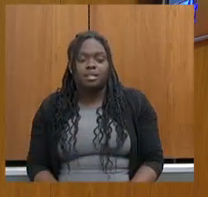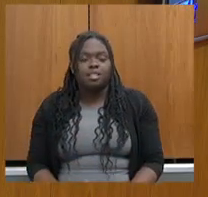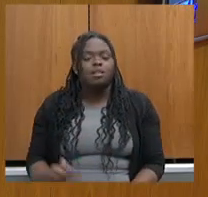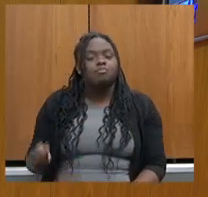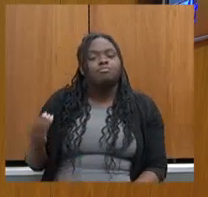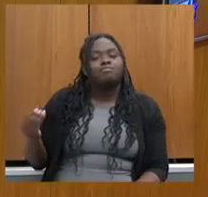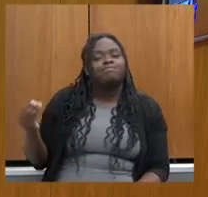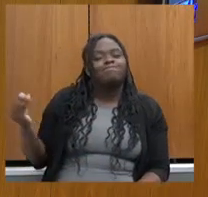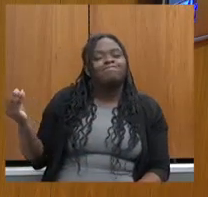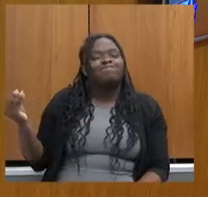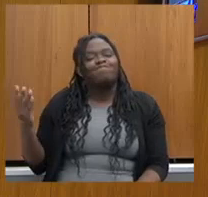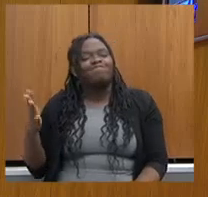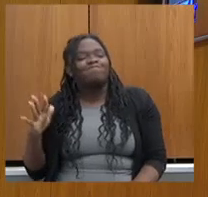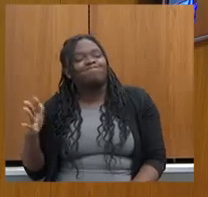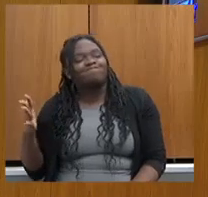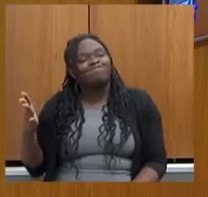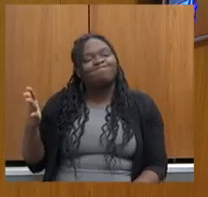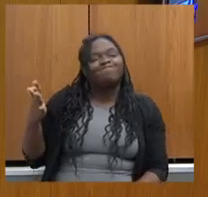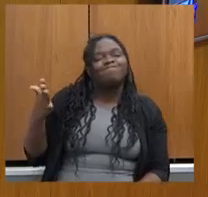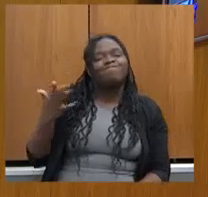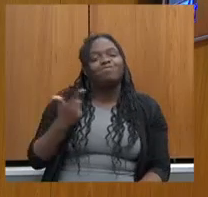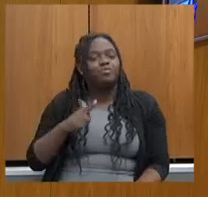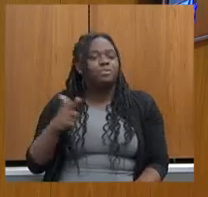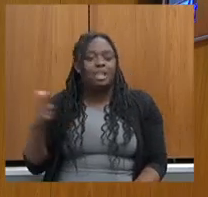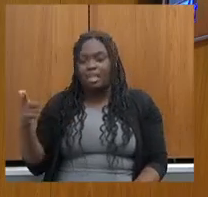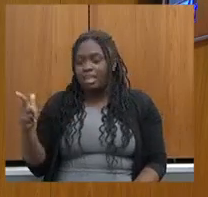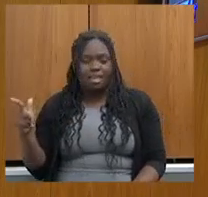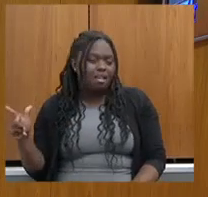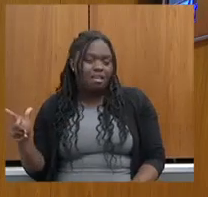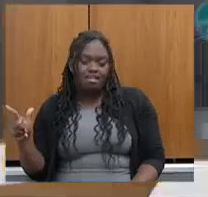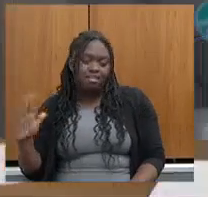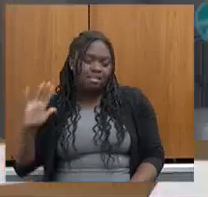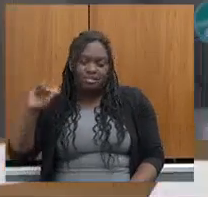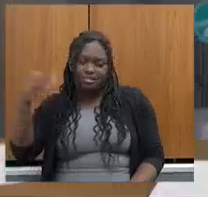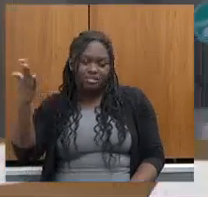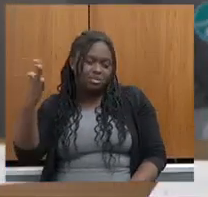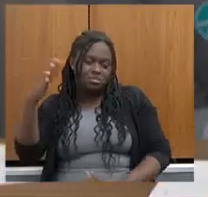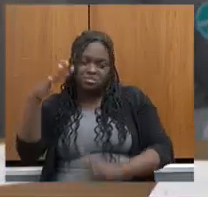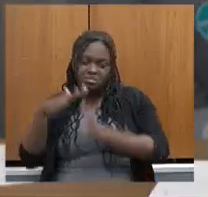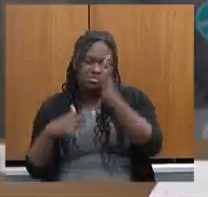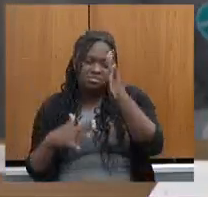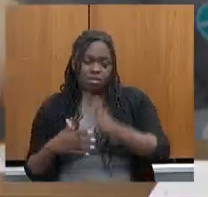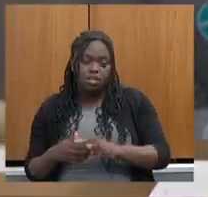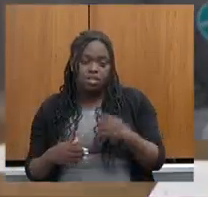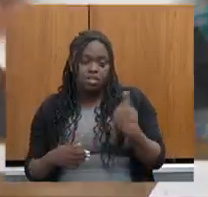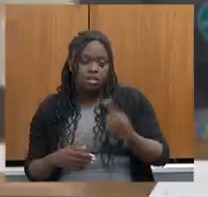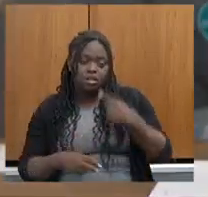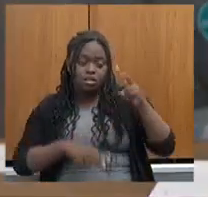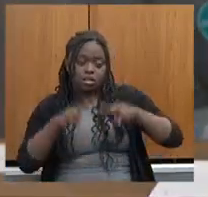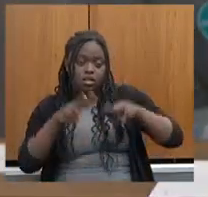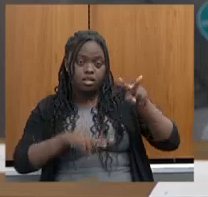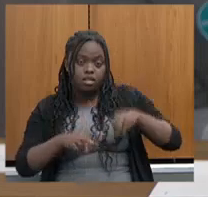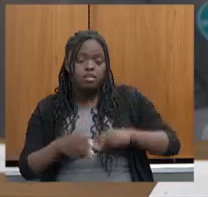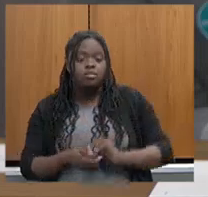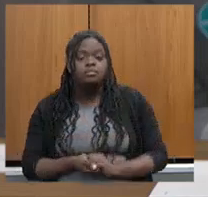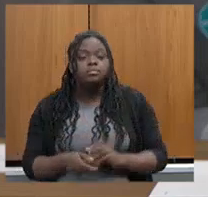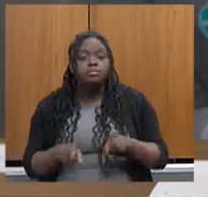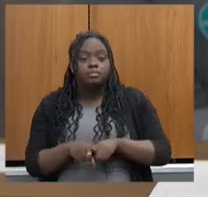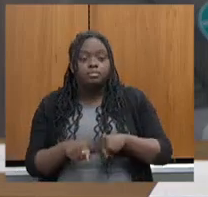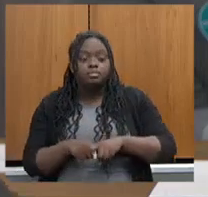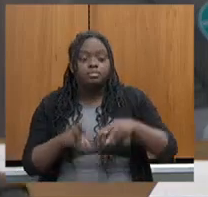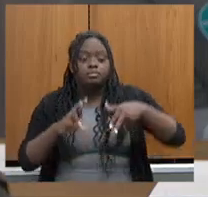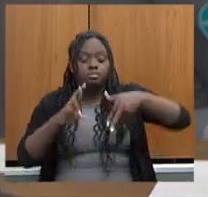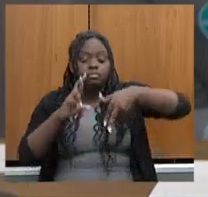também Fora de Moda Vamos colocar assim também Fora de Moda nós vamos checar a situação no que se refere a Ribeirão